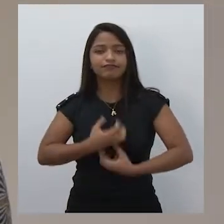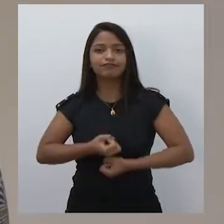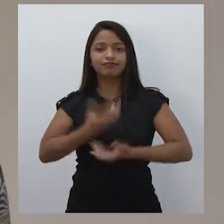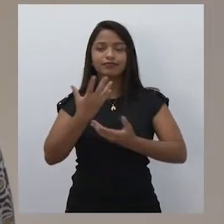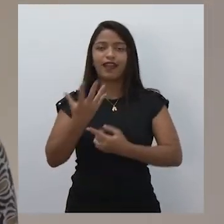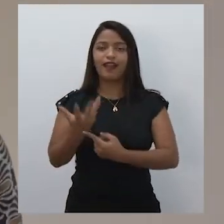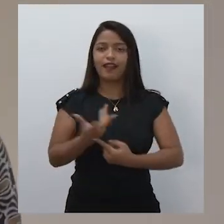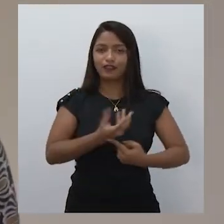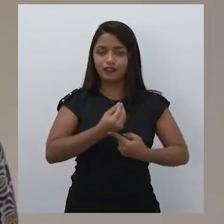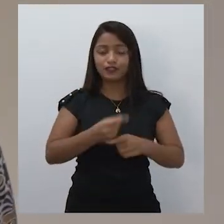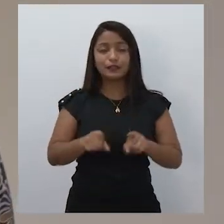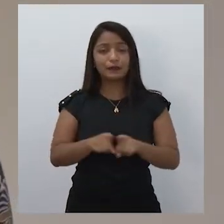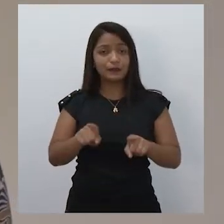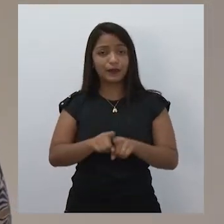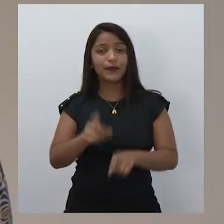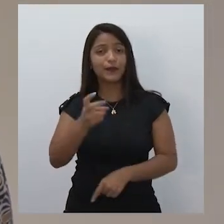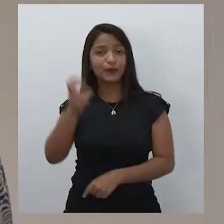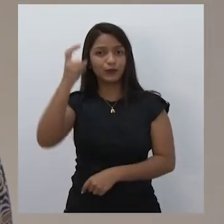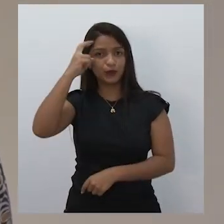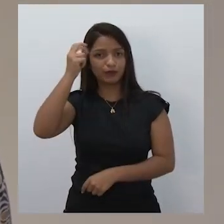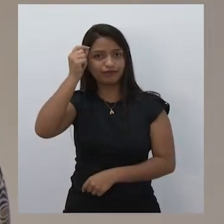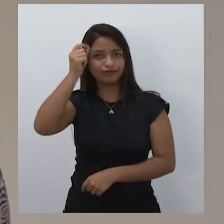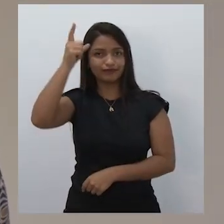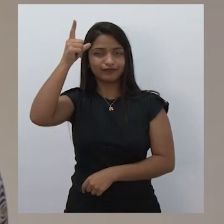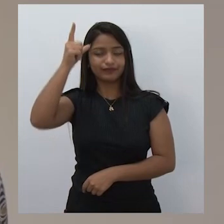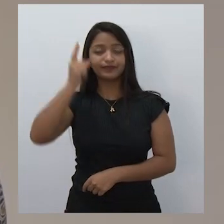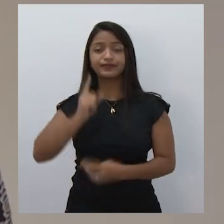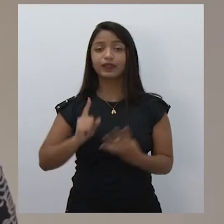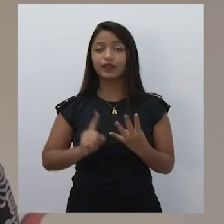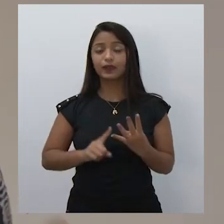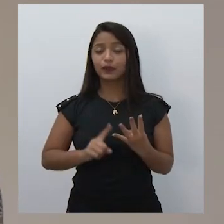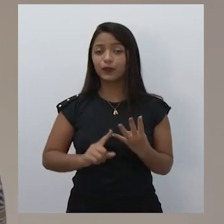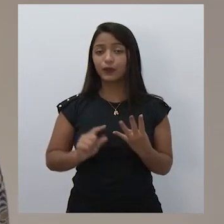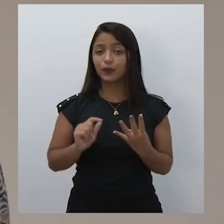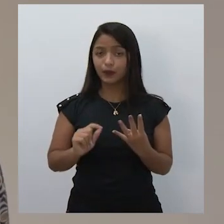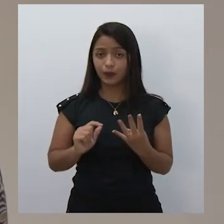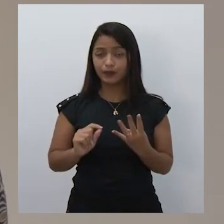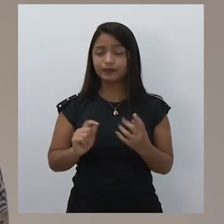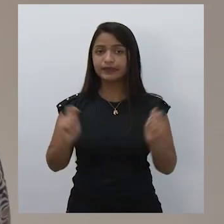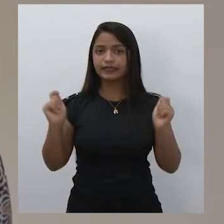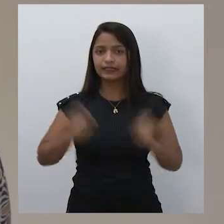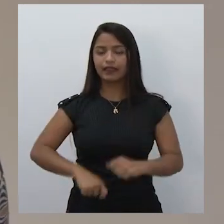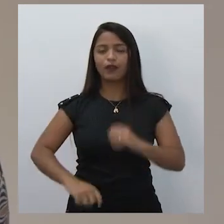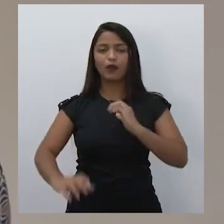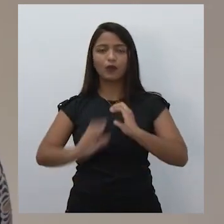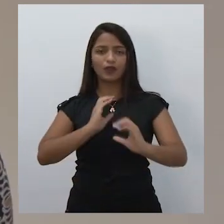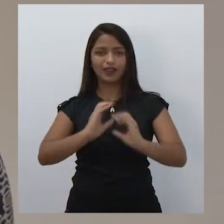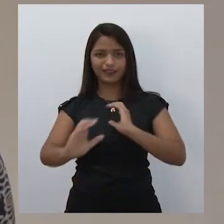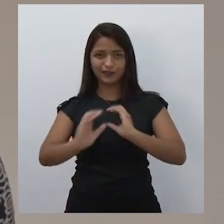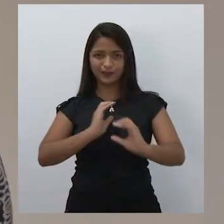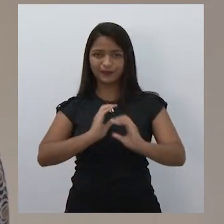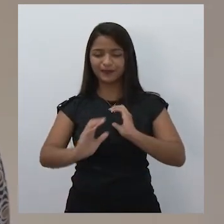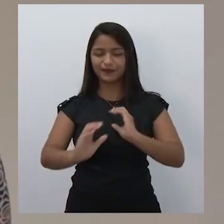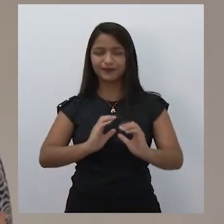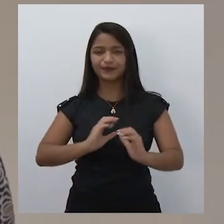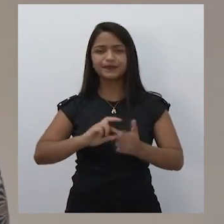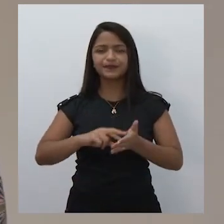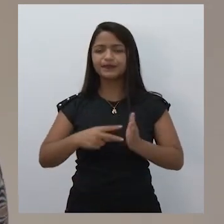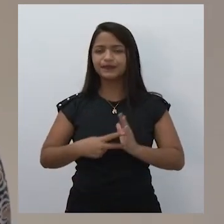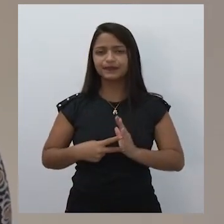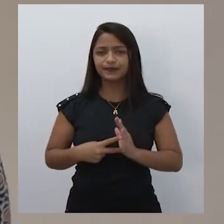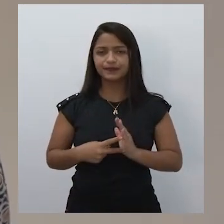cultura. A quarta competência diz respeito à capacidade de comunicação. Ou seja, que